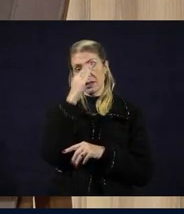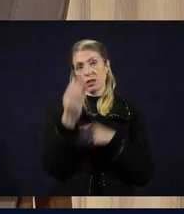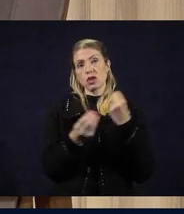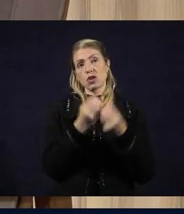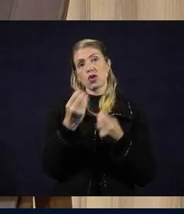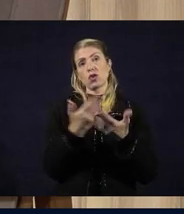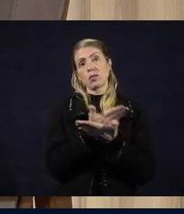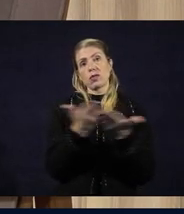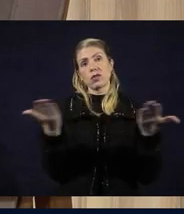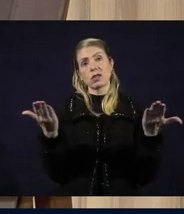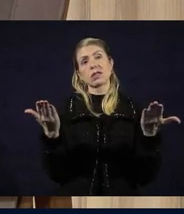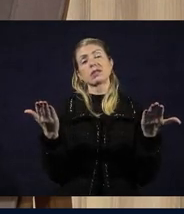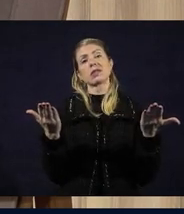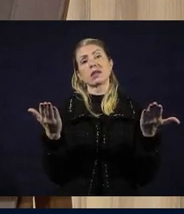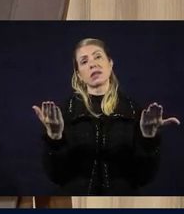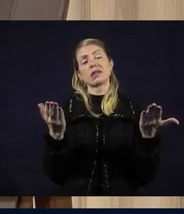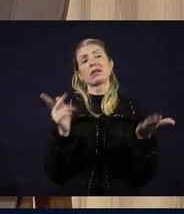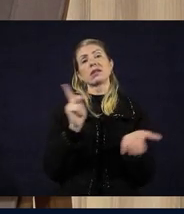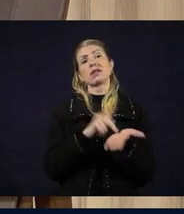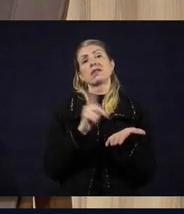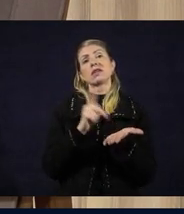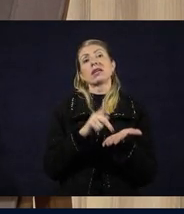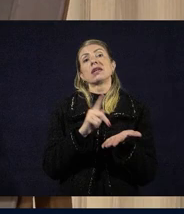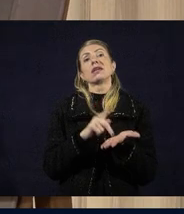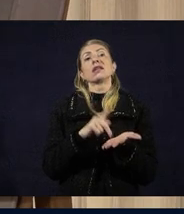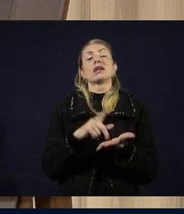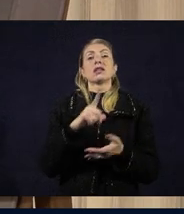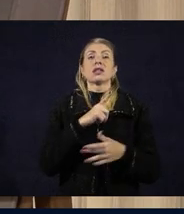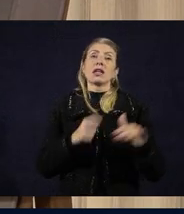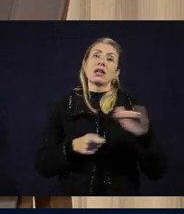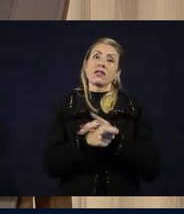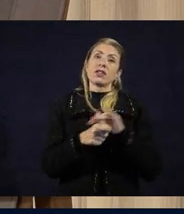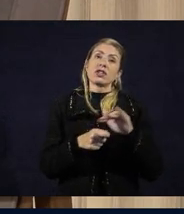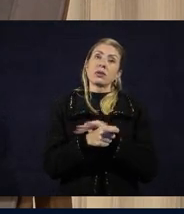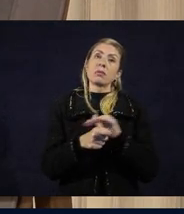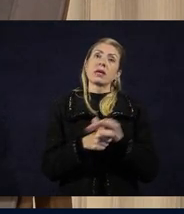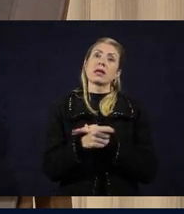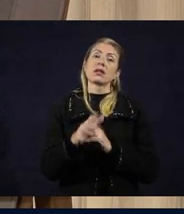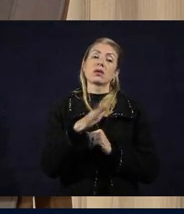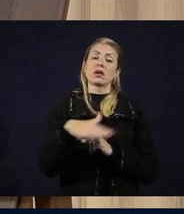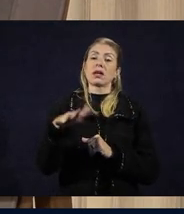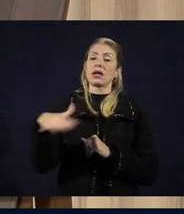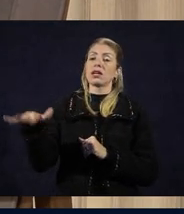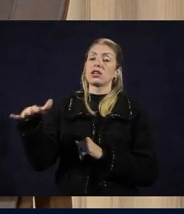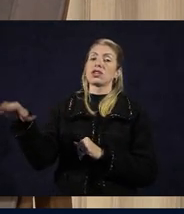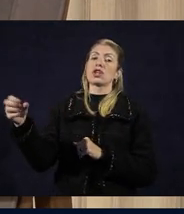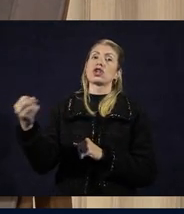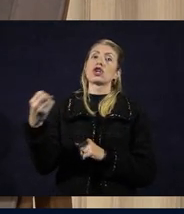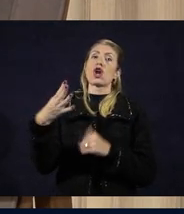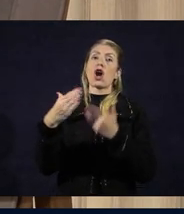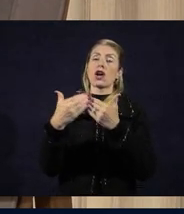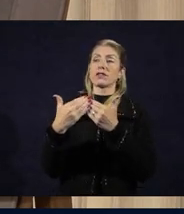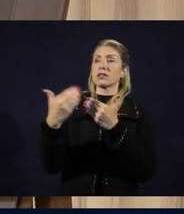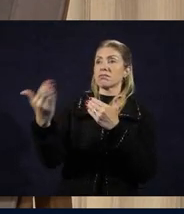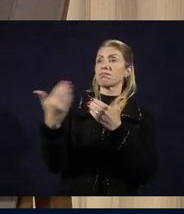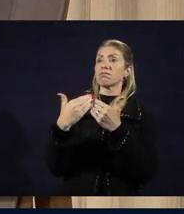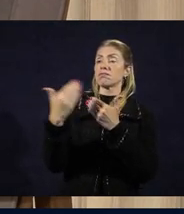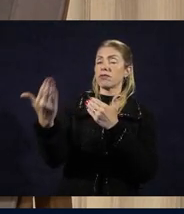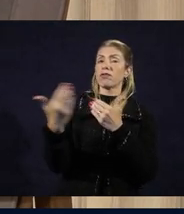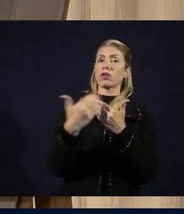todos vocês de fato bastante investimentos no que a gente chama de regiões novas fronteiras né